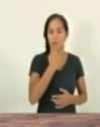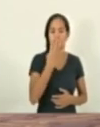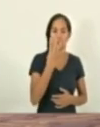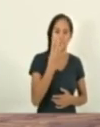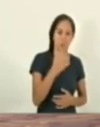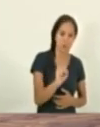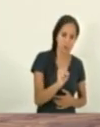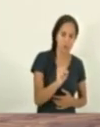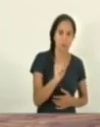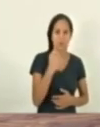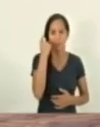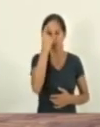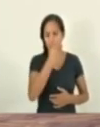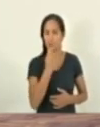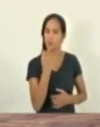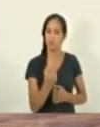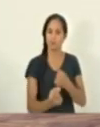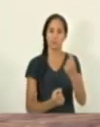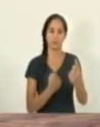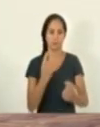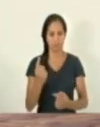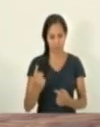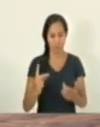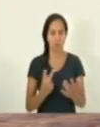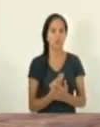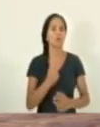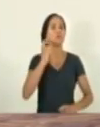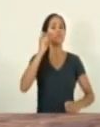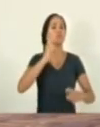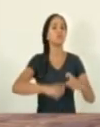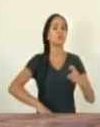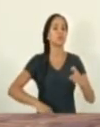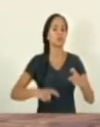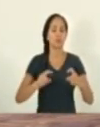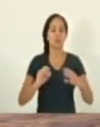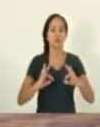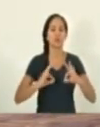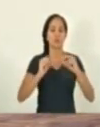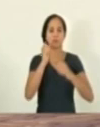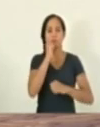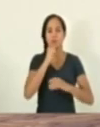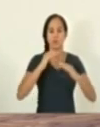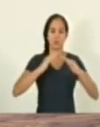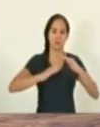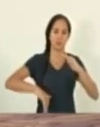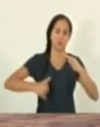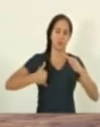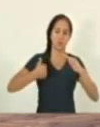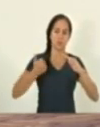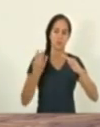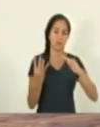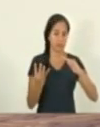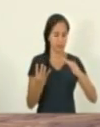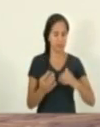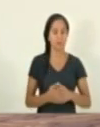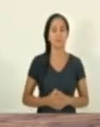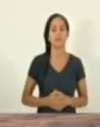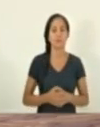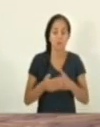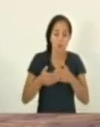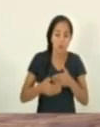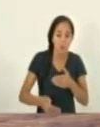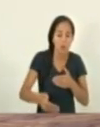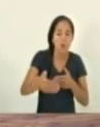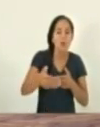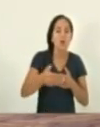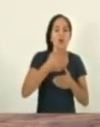falamos anteriormente, em estupro, já que todas as meninas são menores de 14 anos. Nós estamos nos aproximando das festas de fim